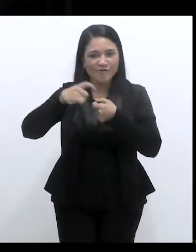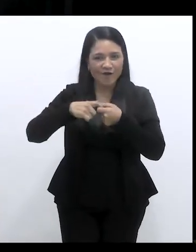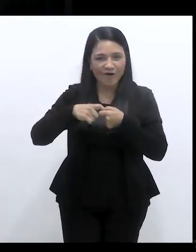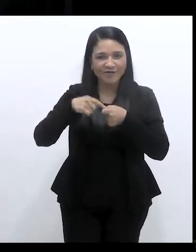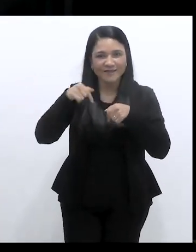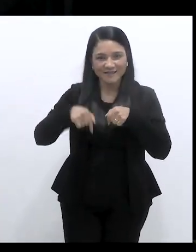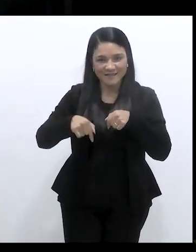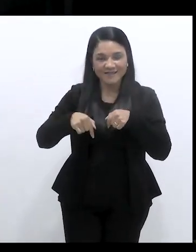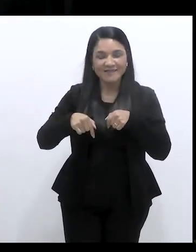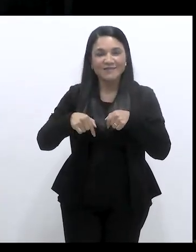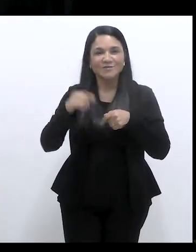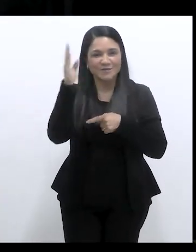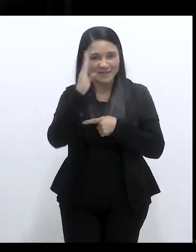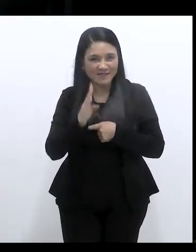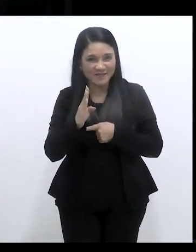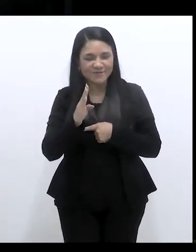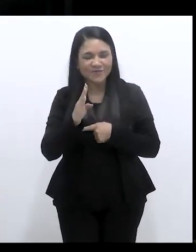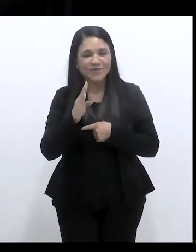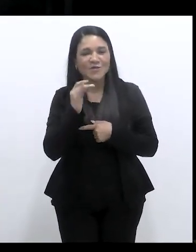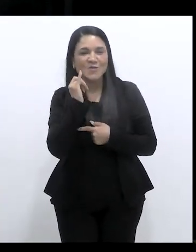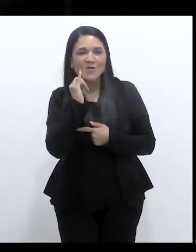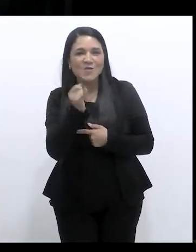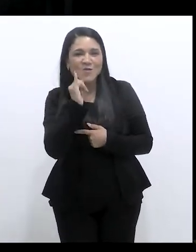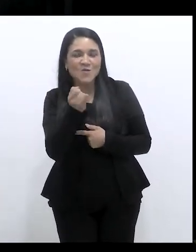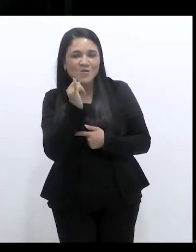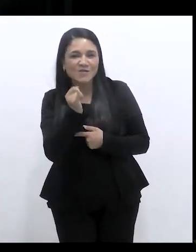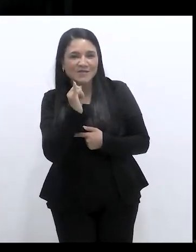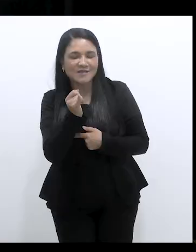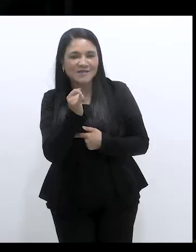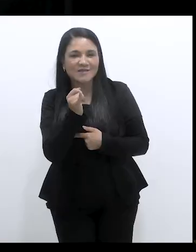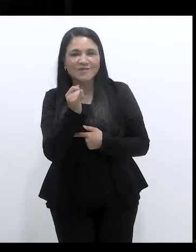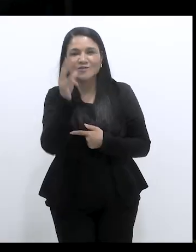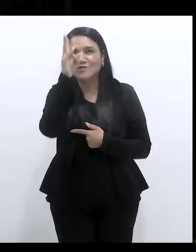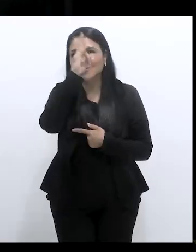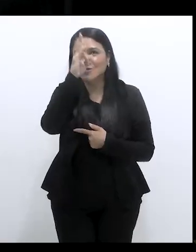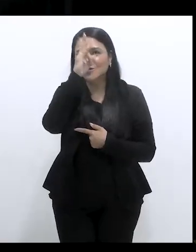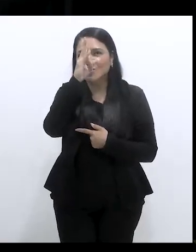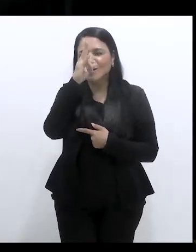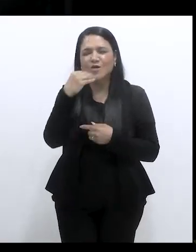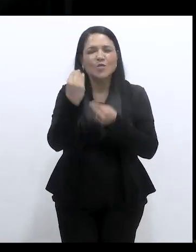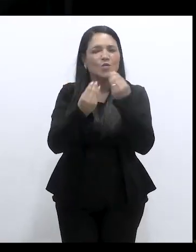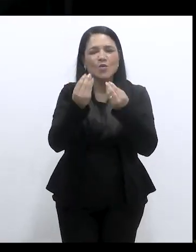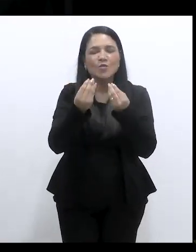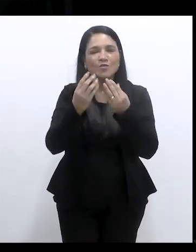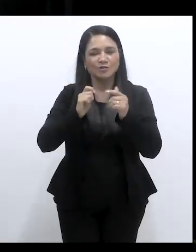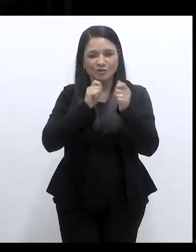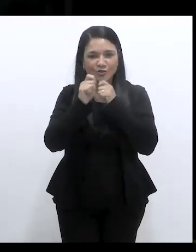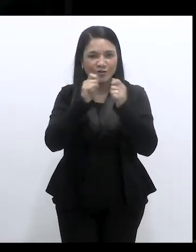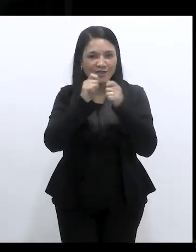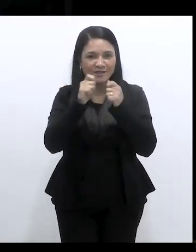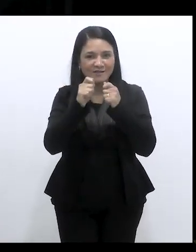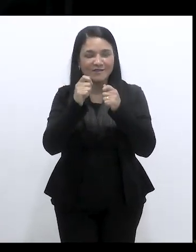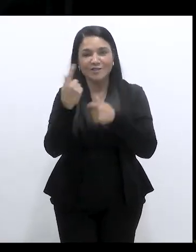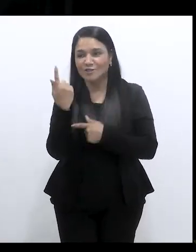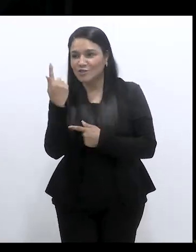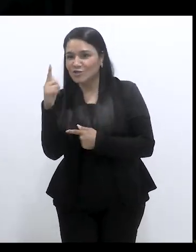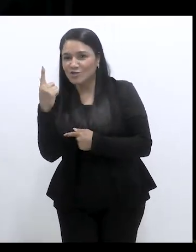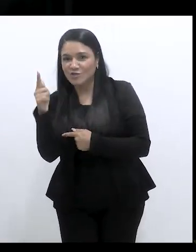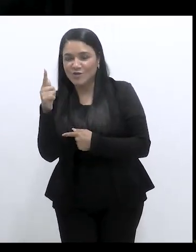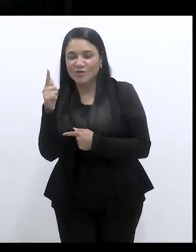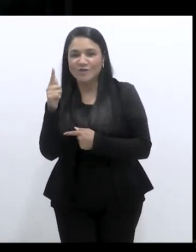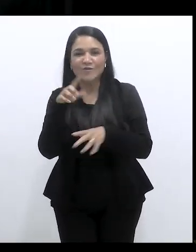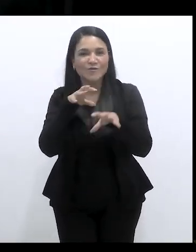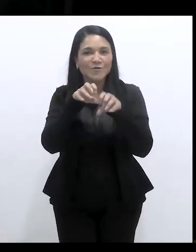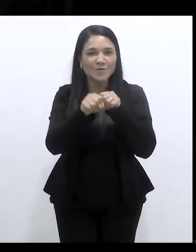no Brasil, eu gostaria que você contasse a gênese da coisa. Quer dizer, o que fez uma jornalista, geóloga, montar